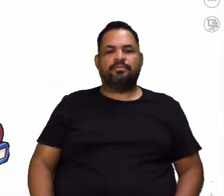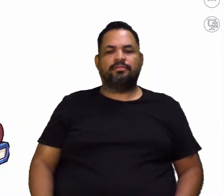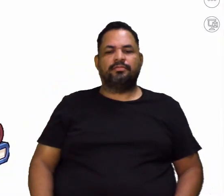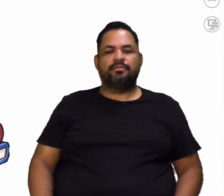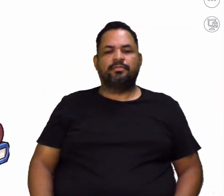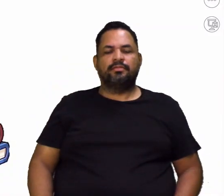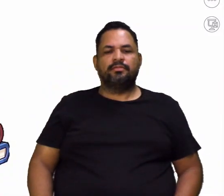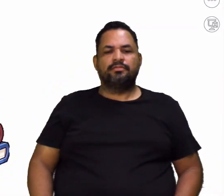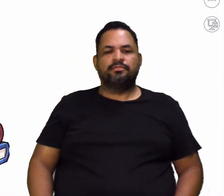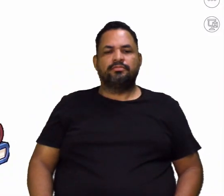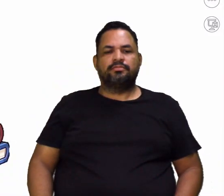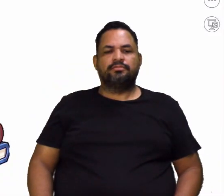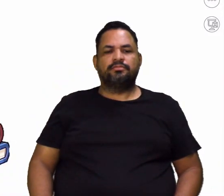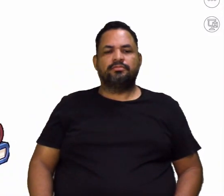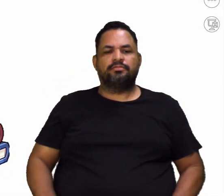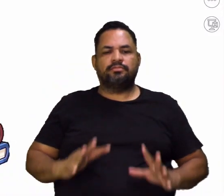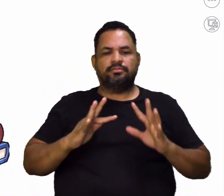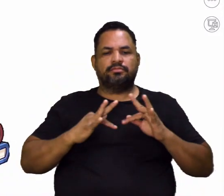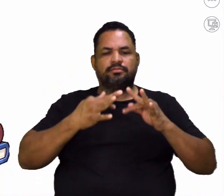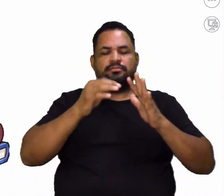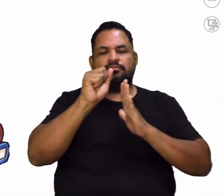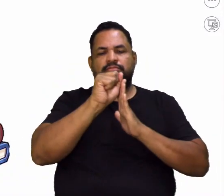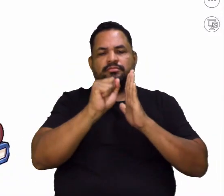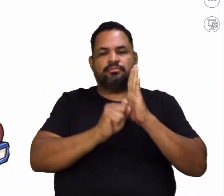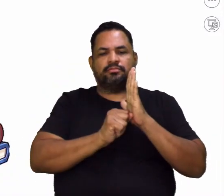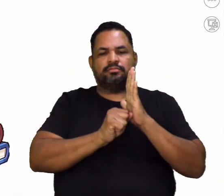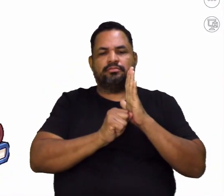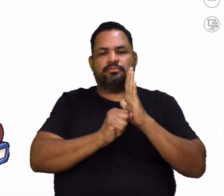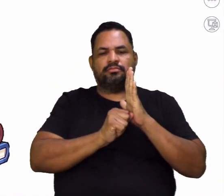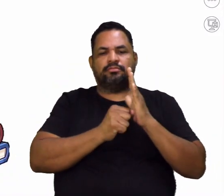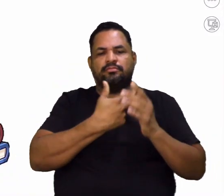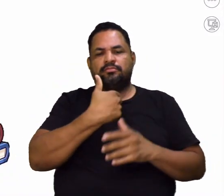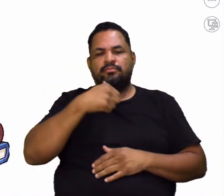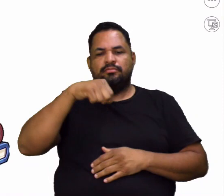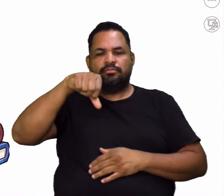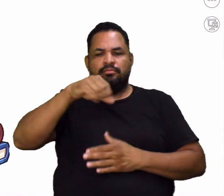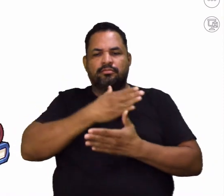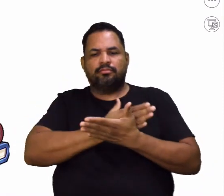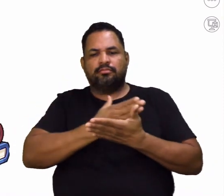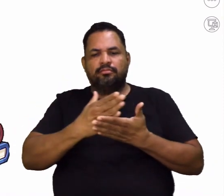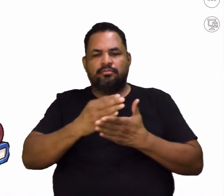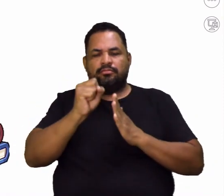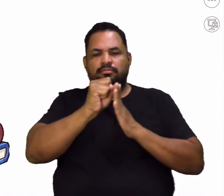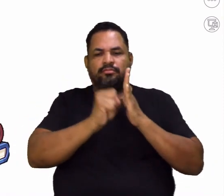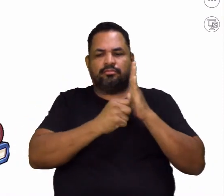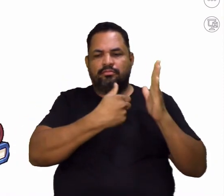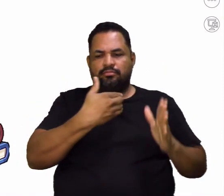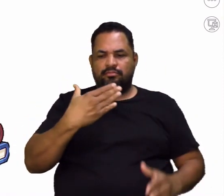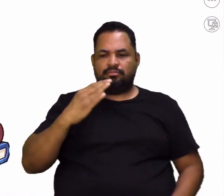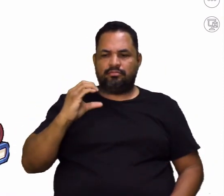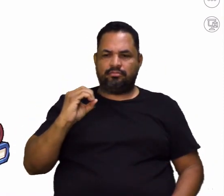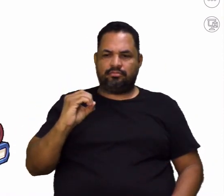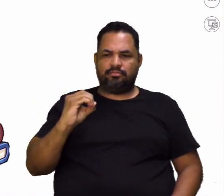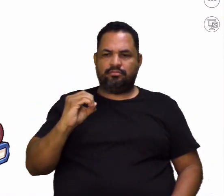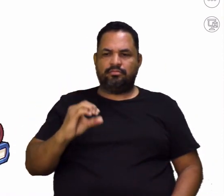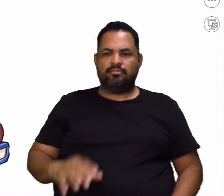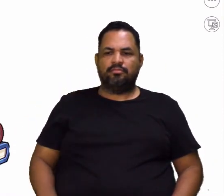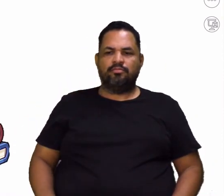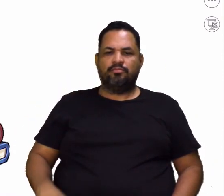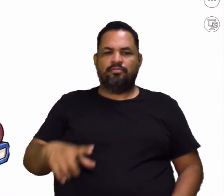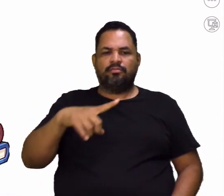então nos fins do século que 19 início do século 20